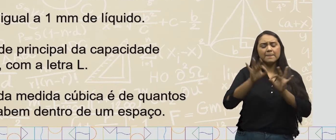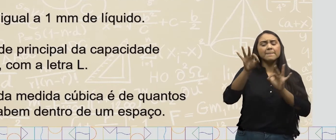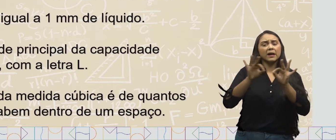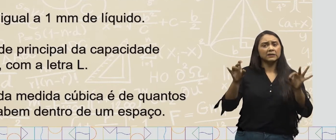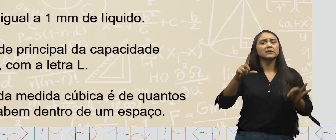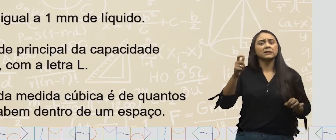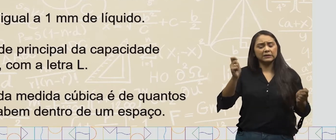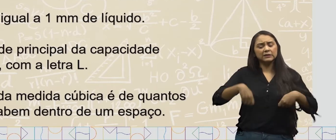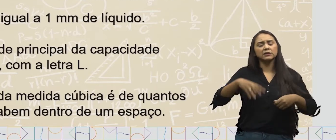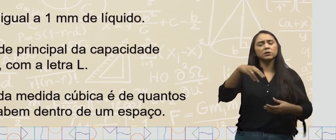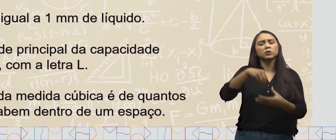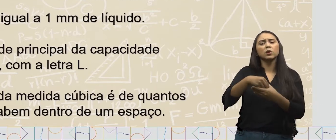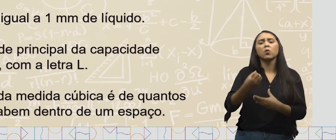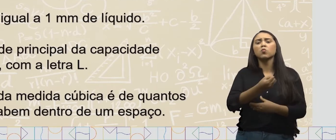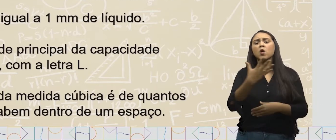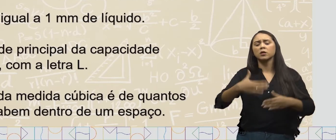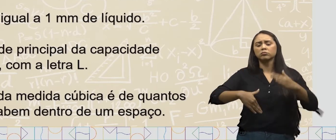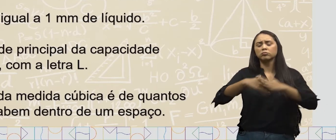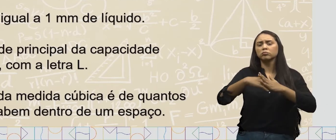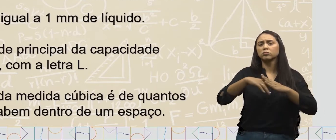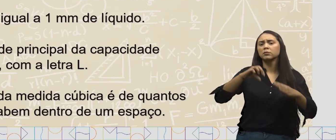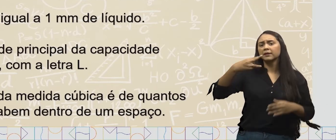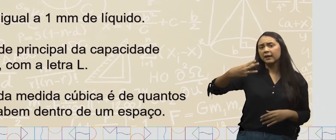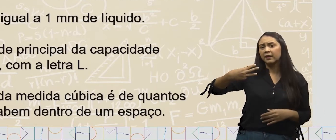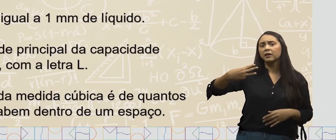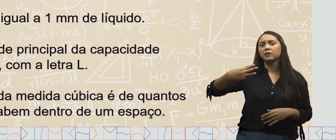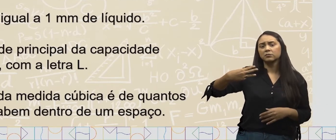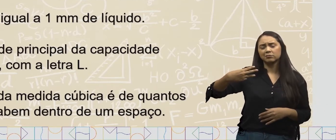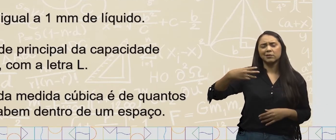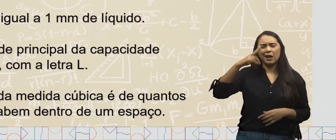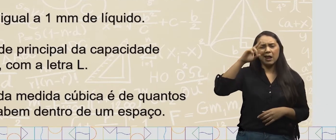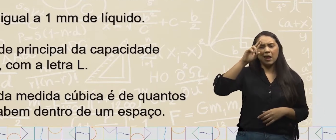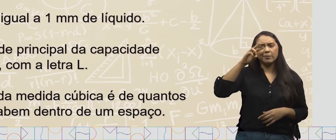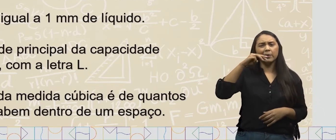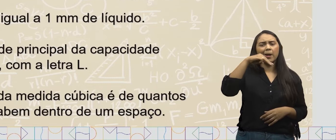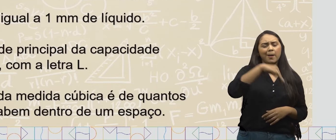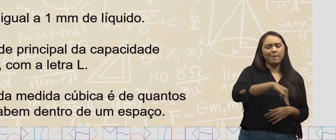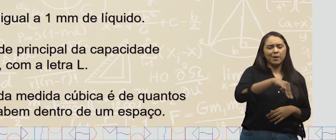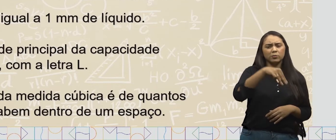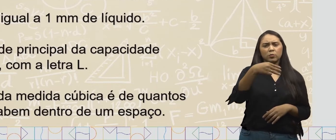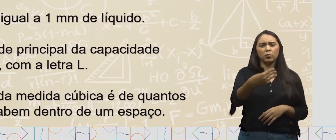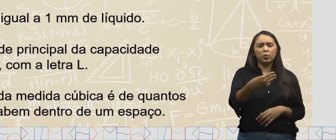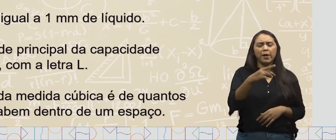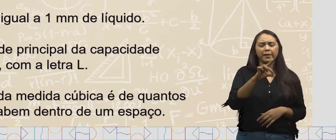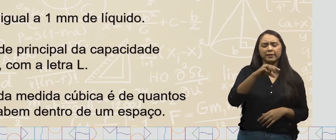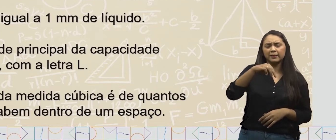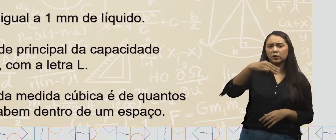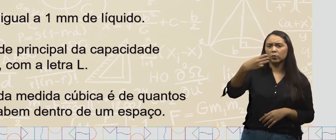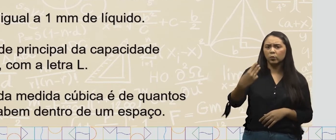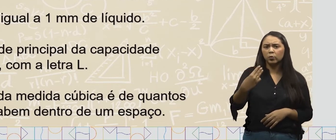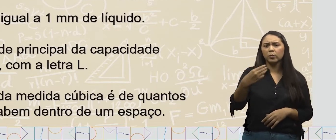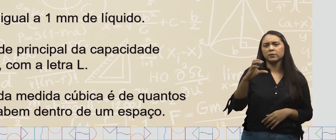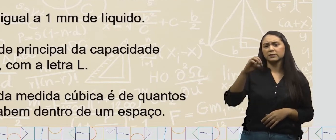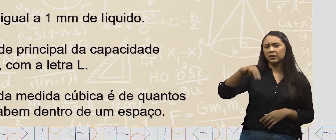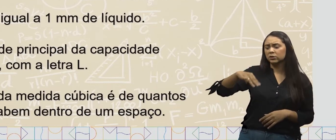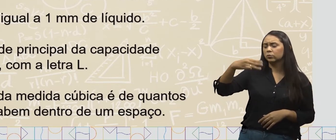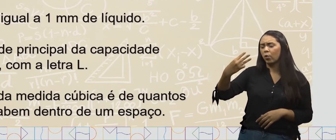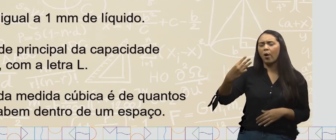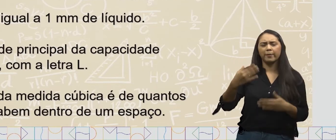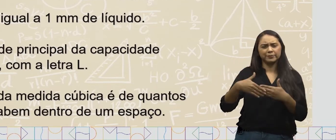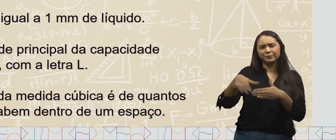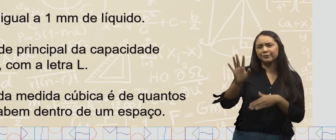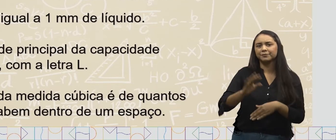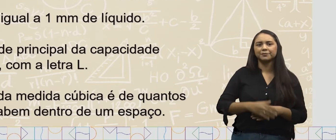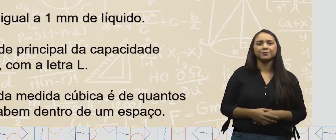quantos cubos cabem dentro dela. Por isso, metro cúbico, decímetro cúbico, centímetro cúbico e assim por